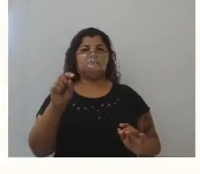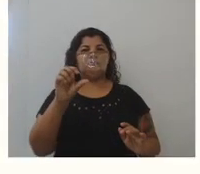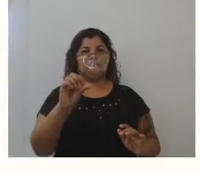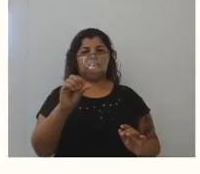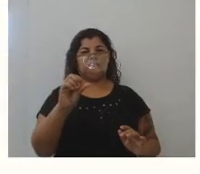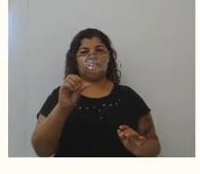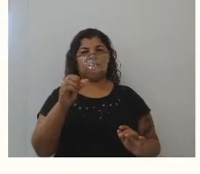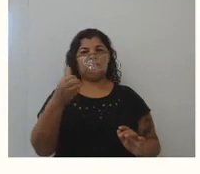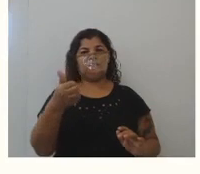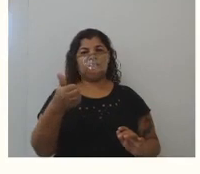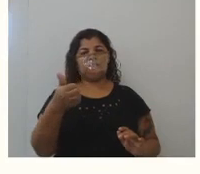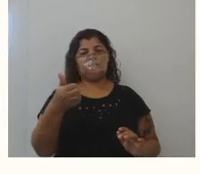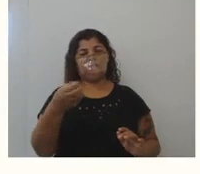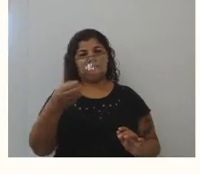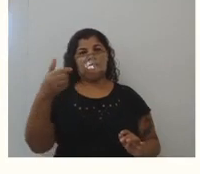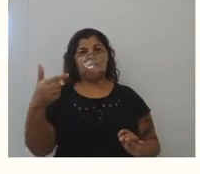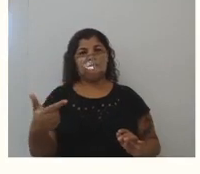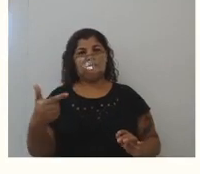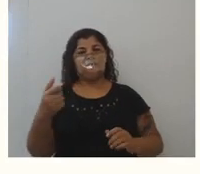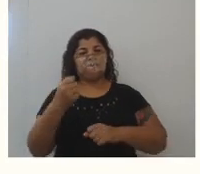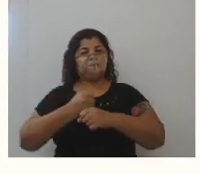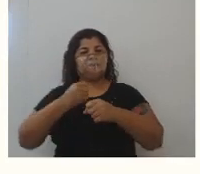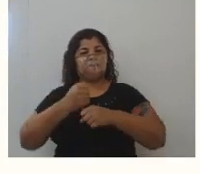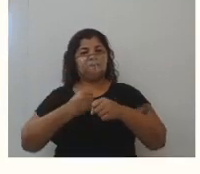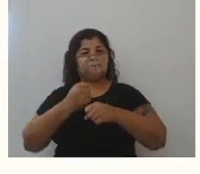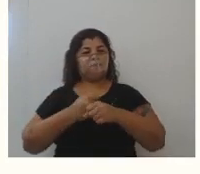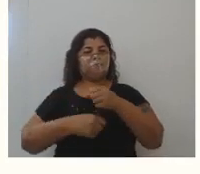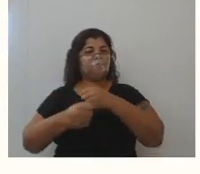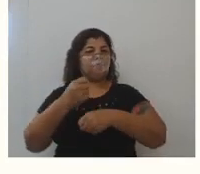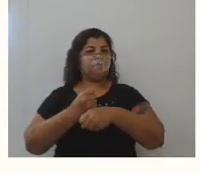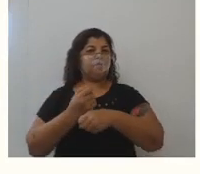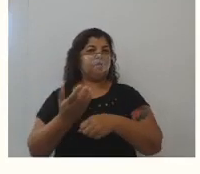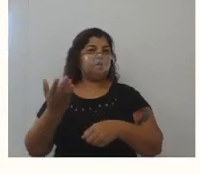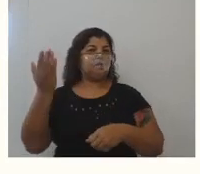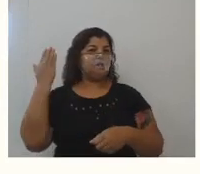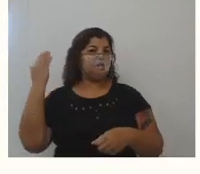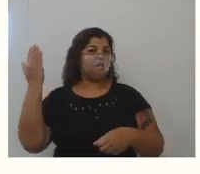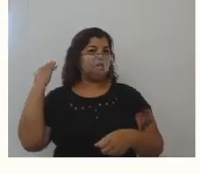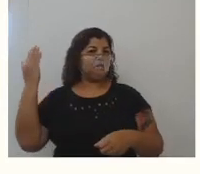65.602 homicídios no ano retrasado, um aumento de